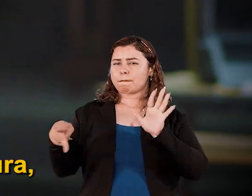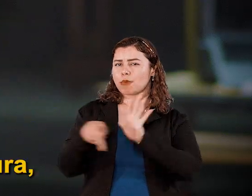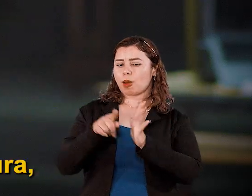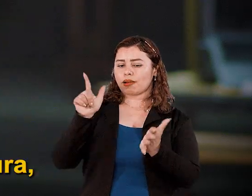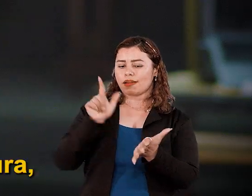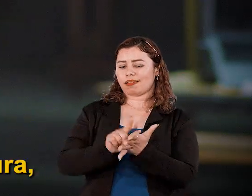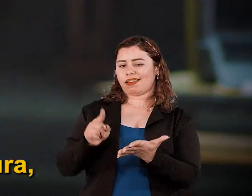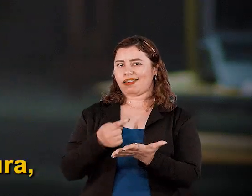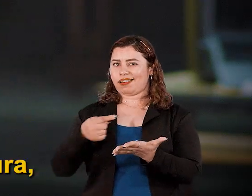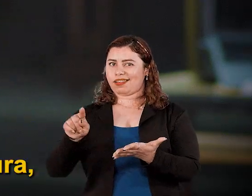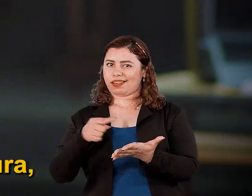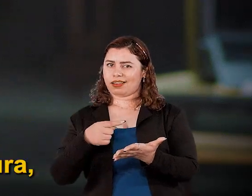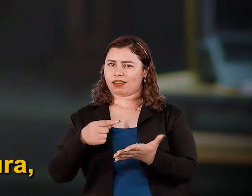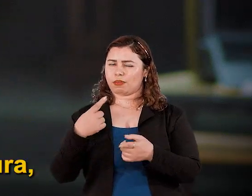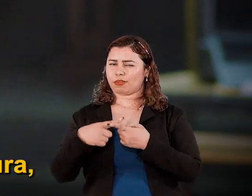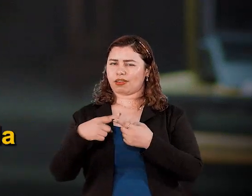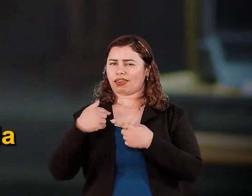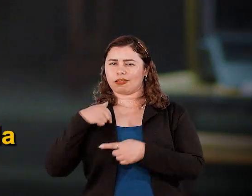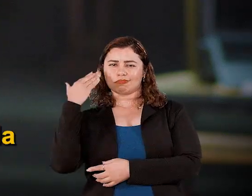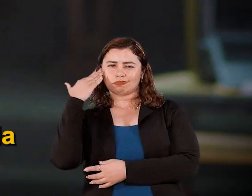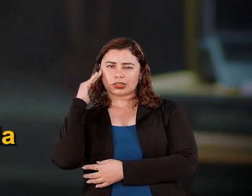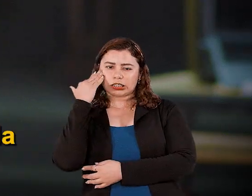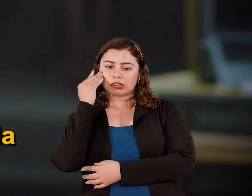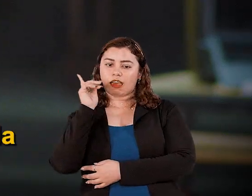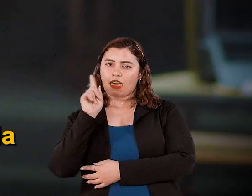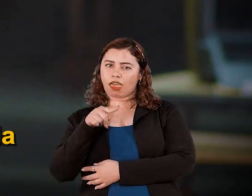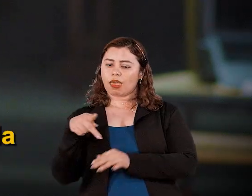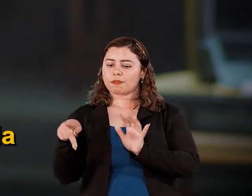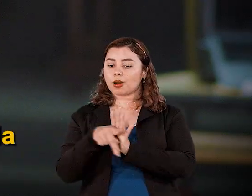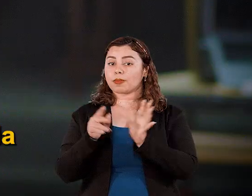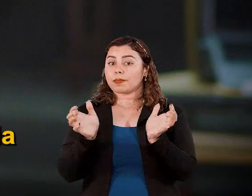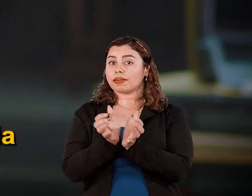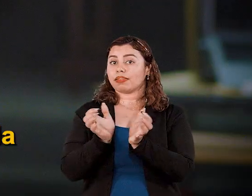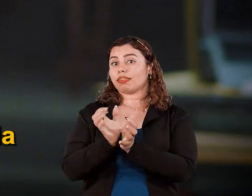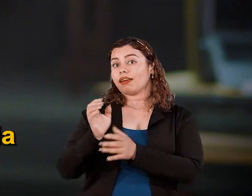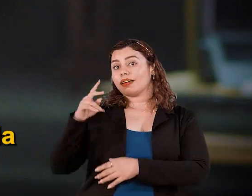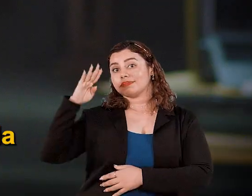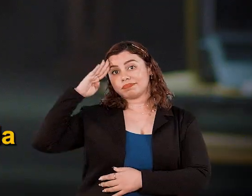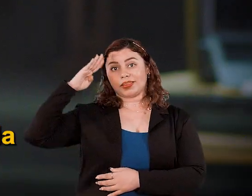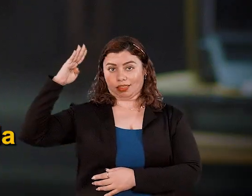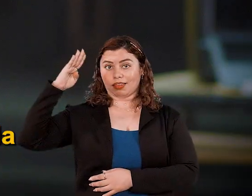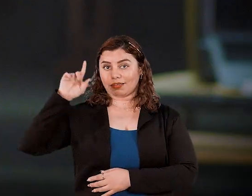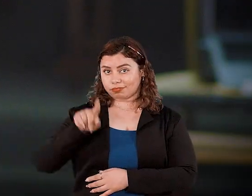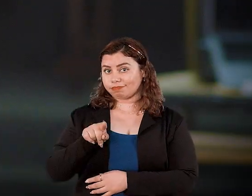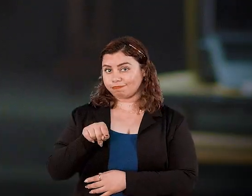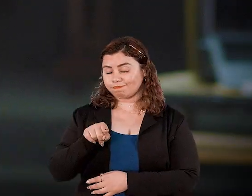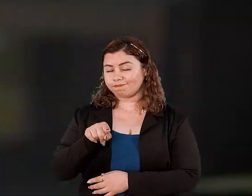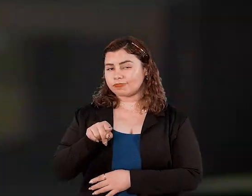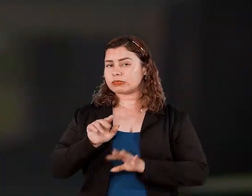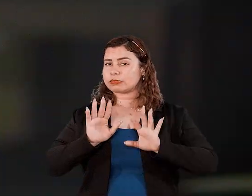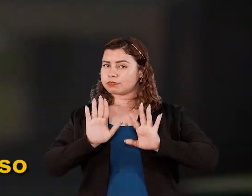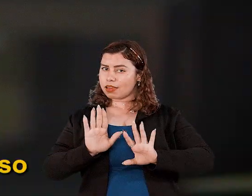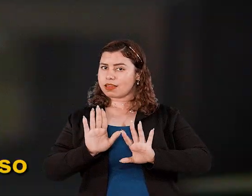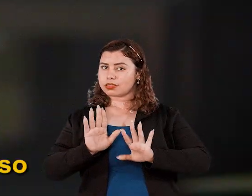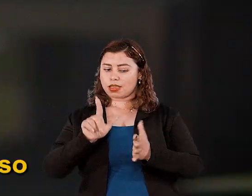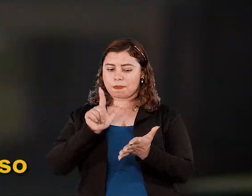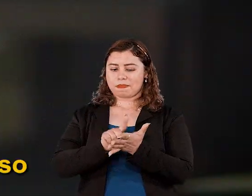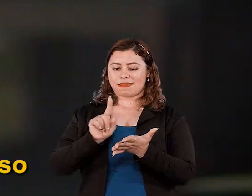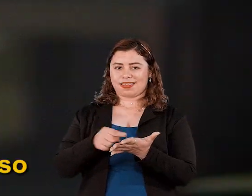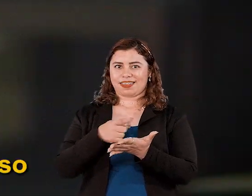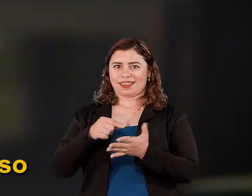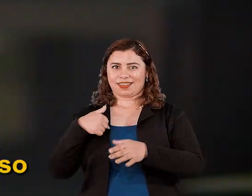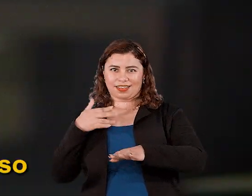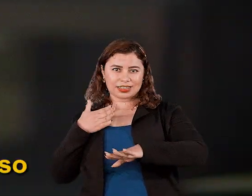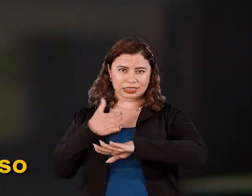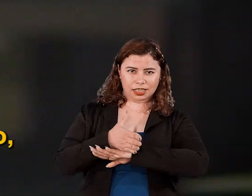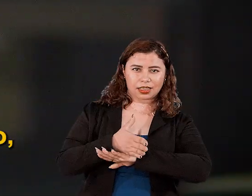Pelo que eu entendo, essa partitura ela é concebida para uma banda sinfônica, uma banda militar. Mas a partitura